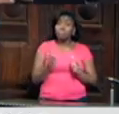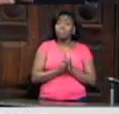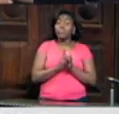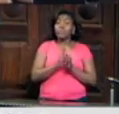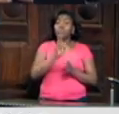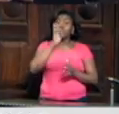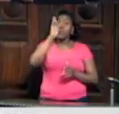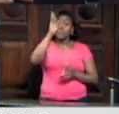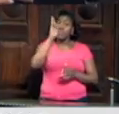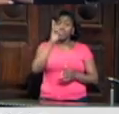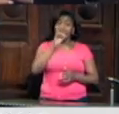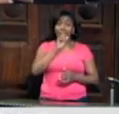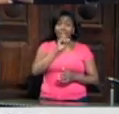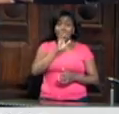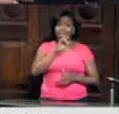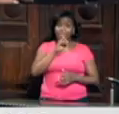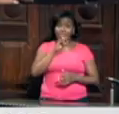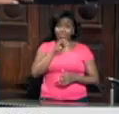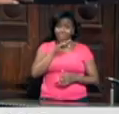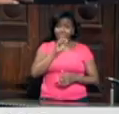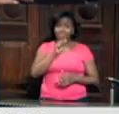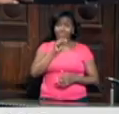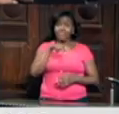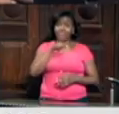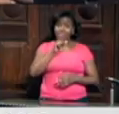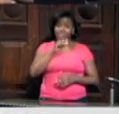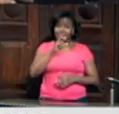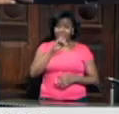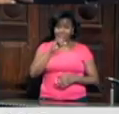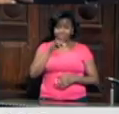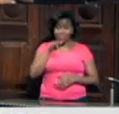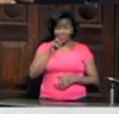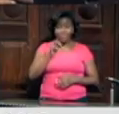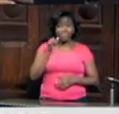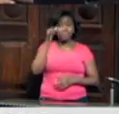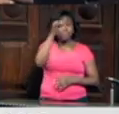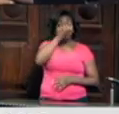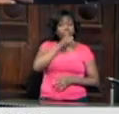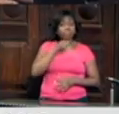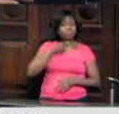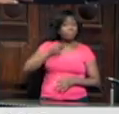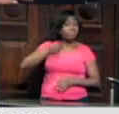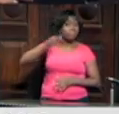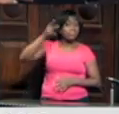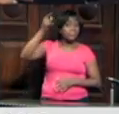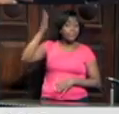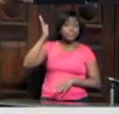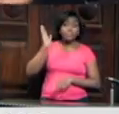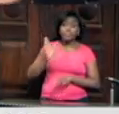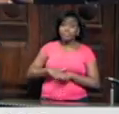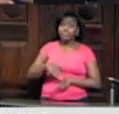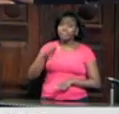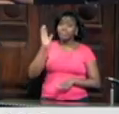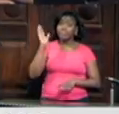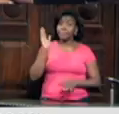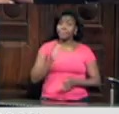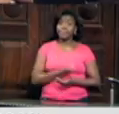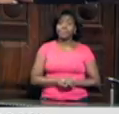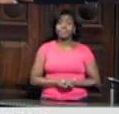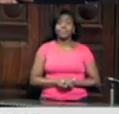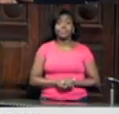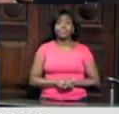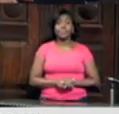representando a Academia Nacional de Medicina, a mais antiga academia que nós temos, a poeta